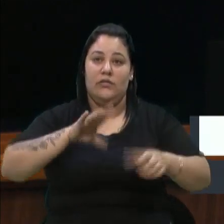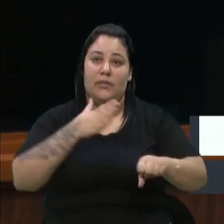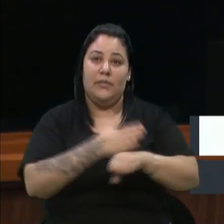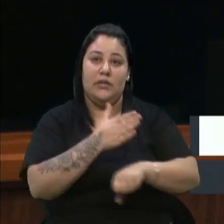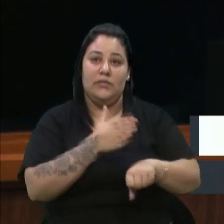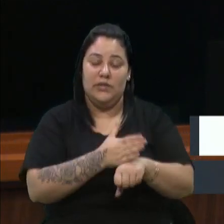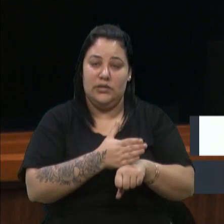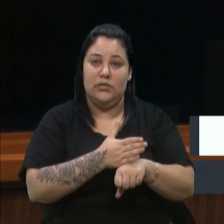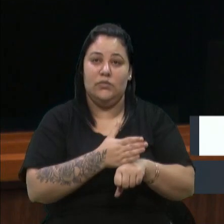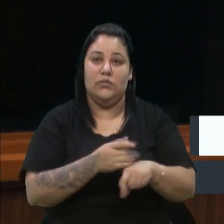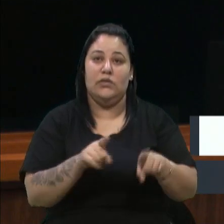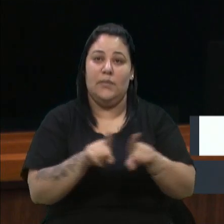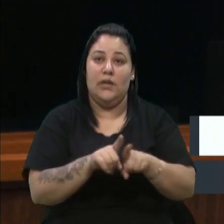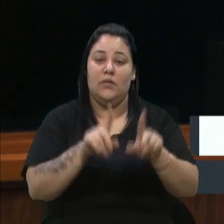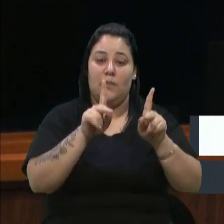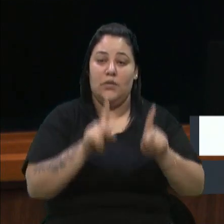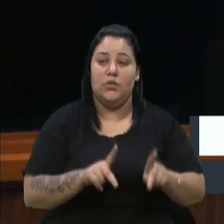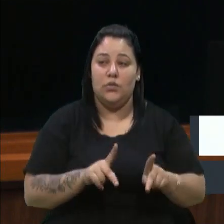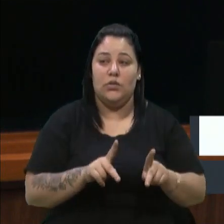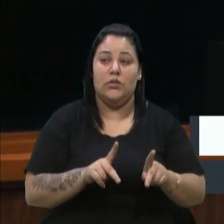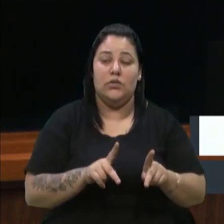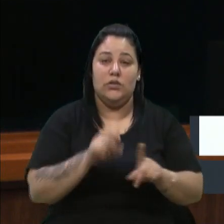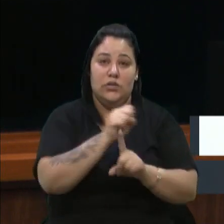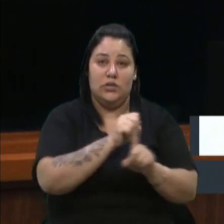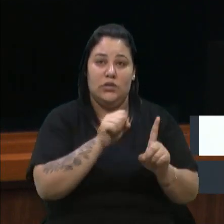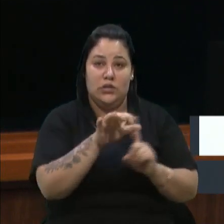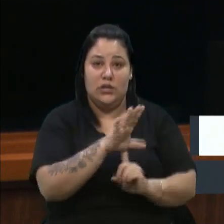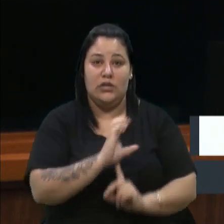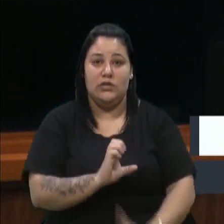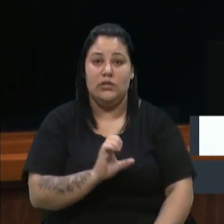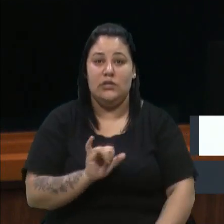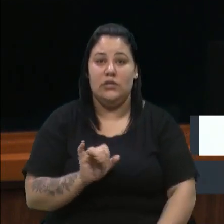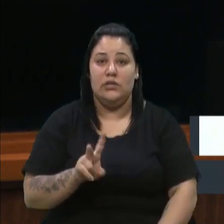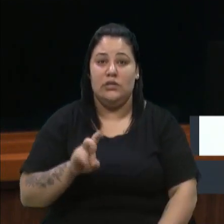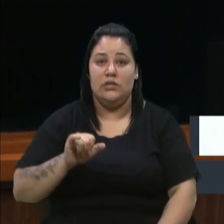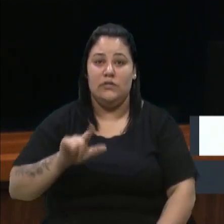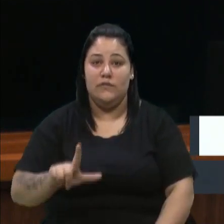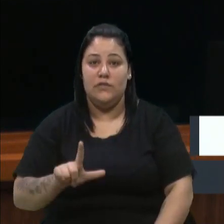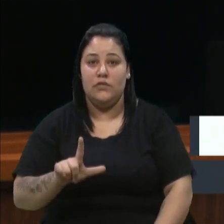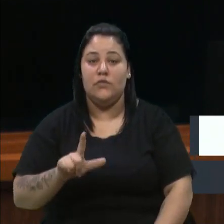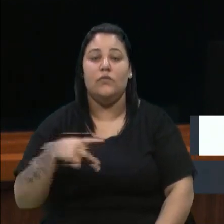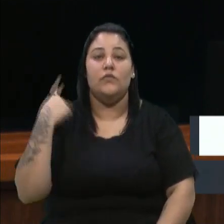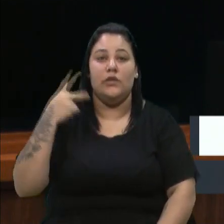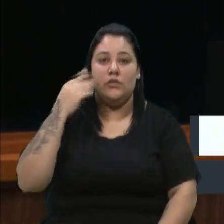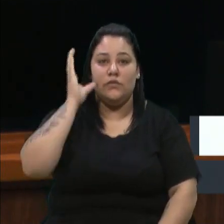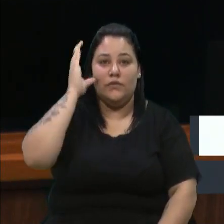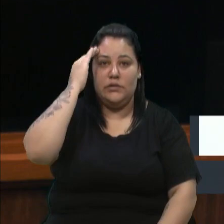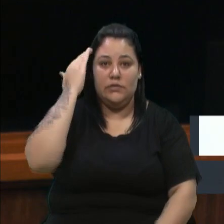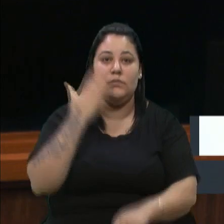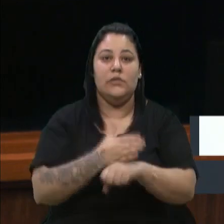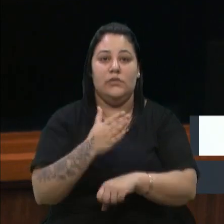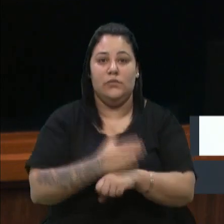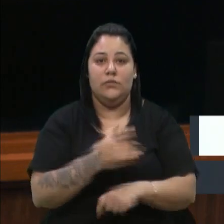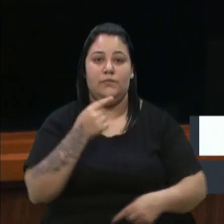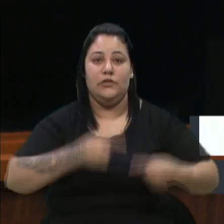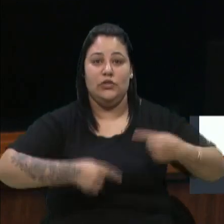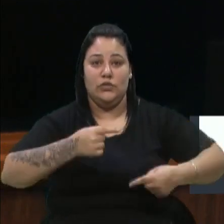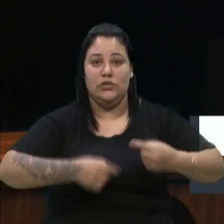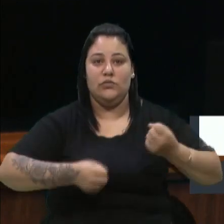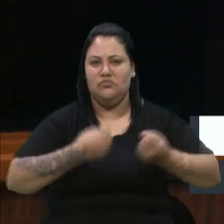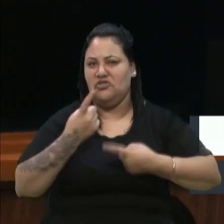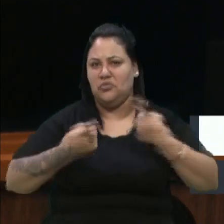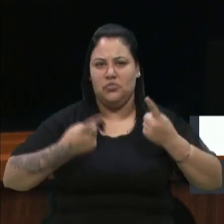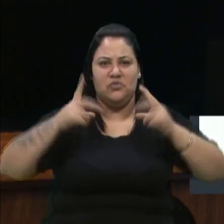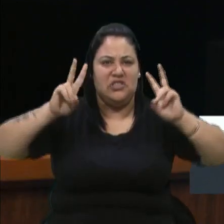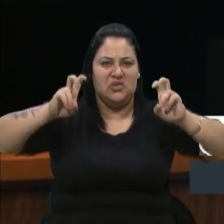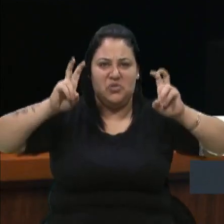participação de pessoas da sociedade civil, o vereador Felipe participou também da discussão de alguns eixos na